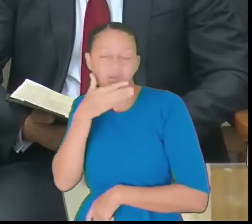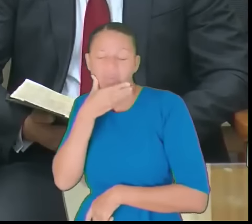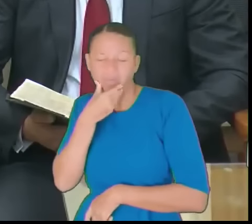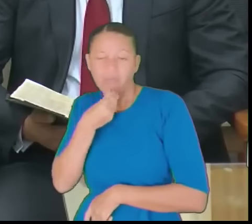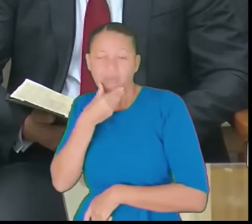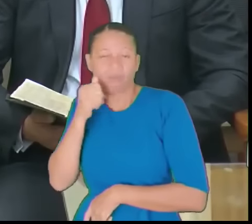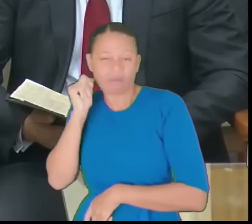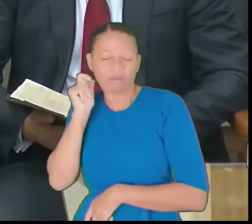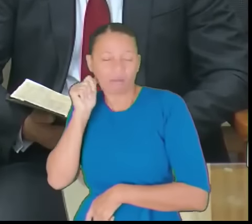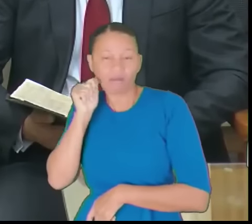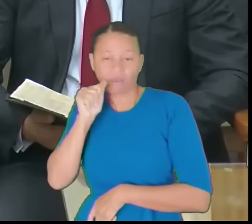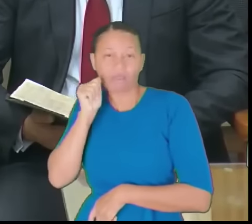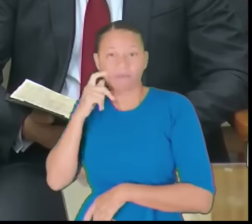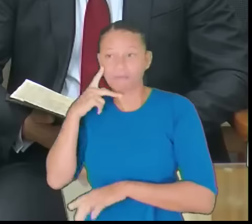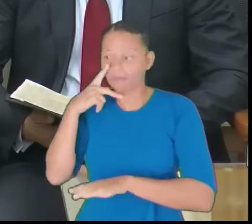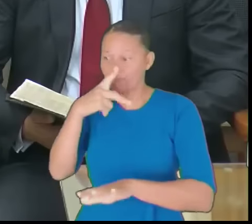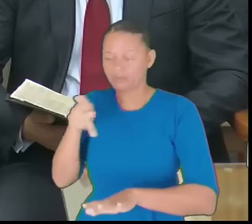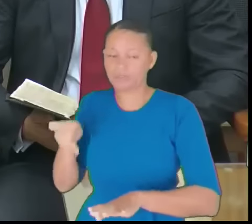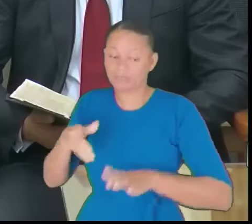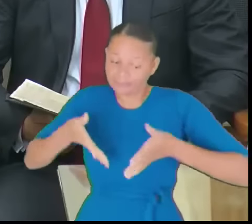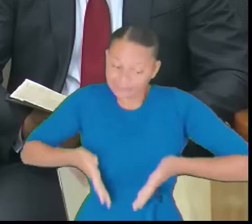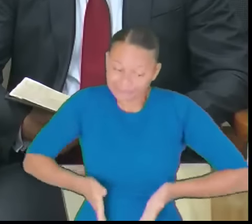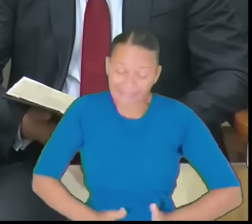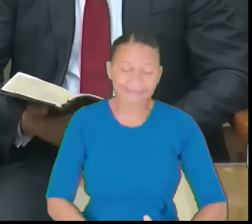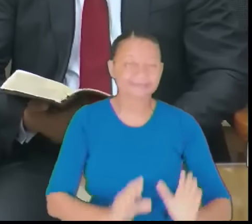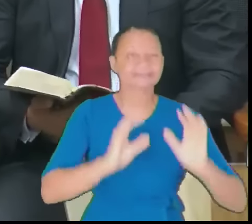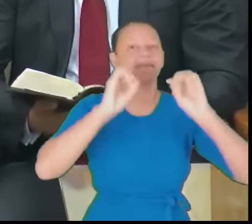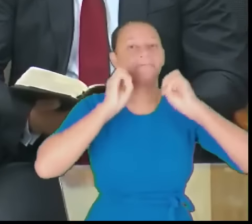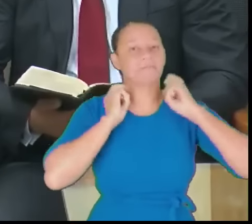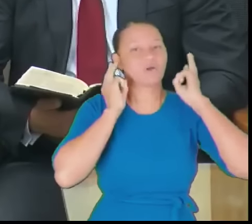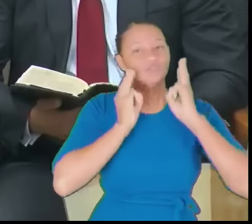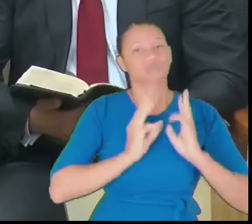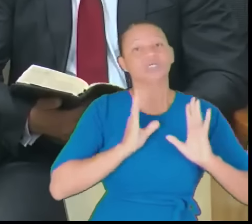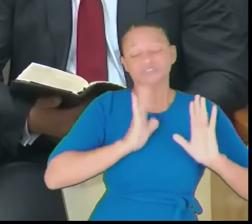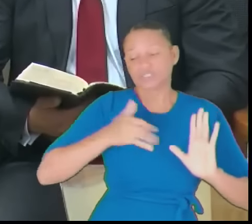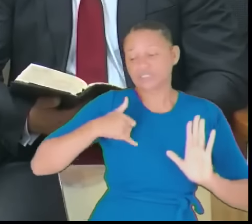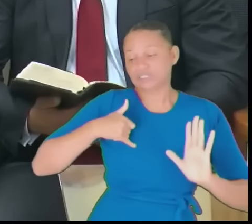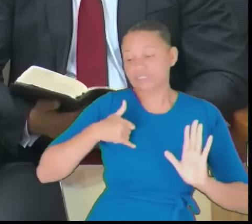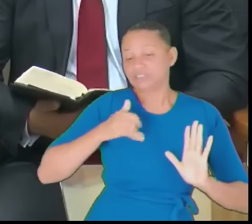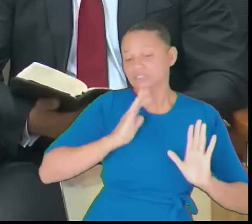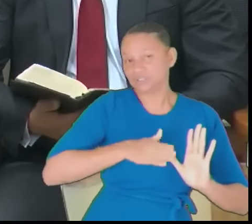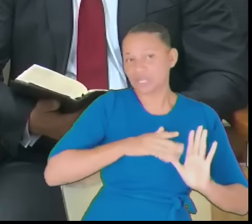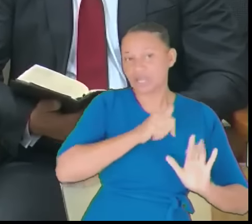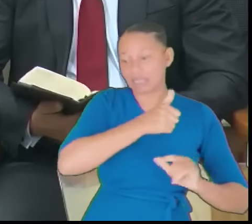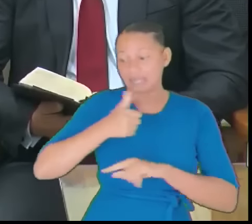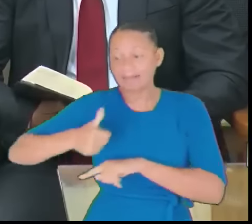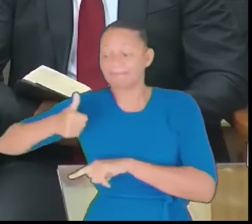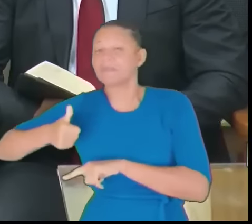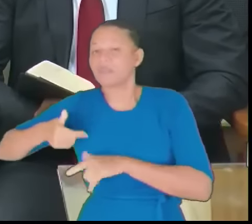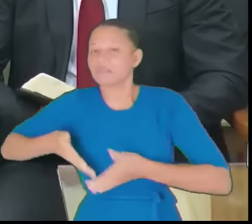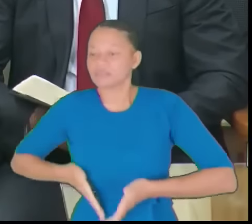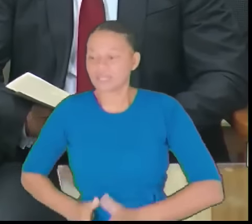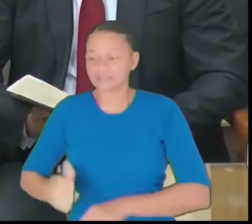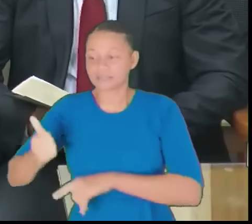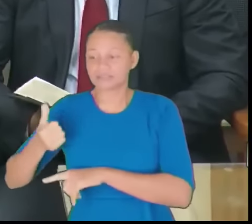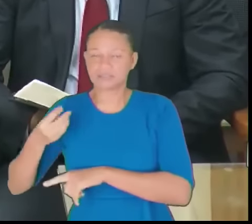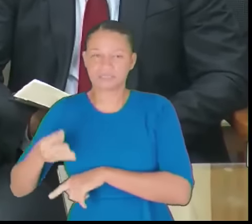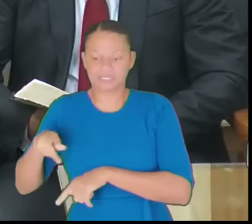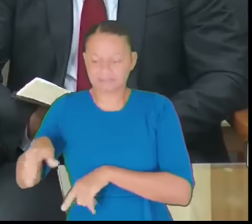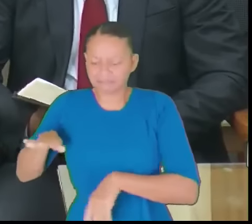ela já era profetisa. Ela já era. Ela já tinha 13 anos e, segundo a tradição rabínica, desde menina